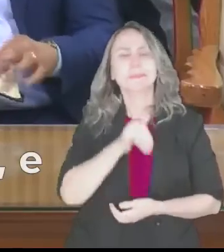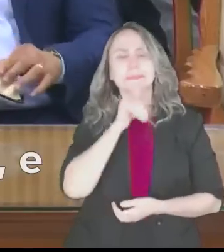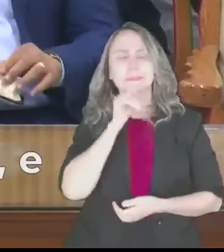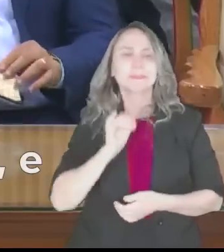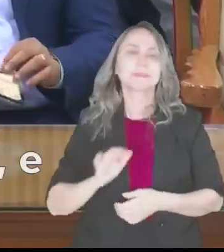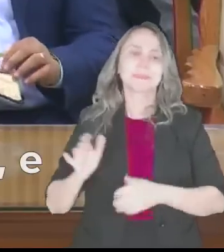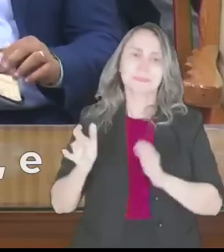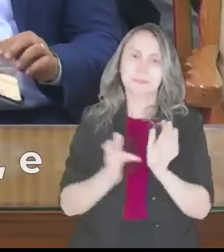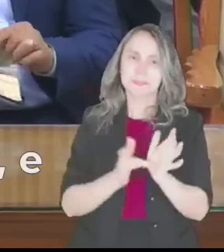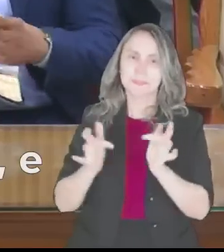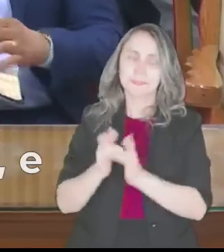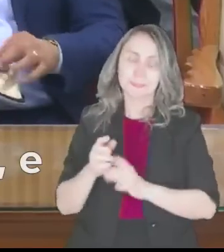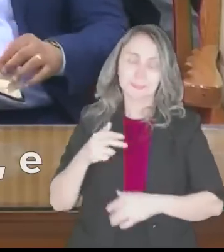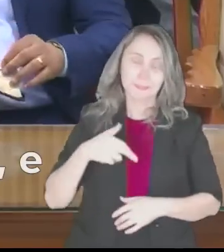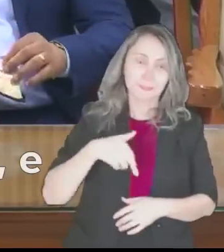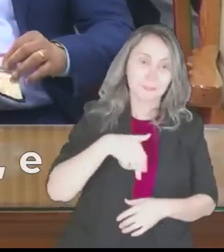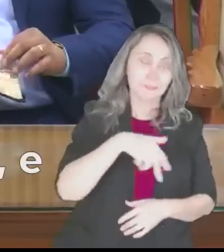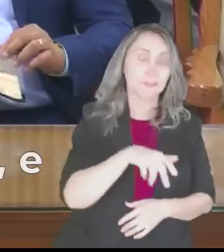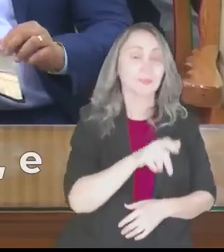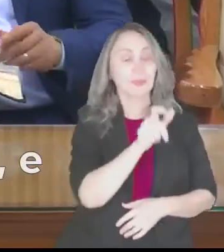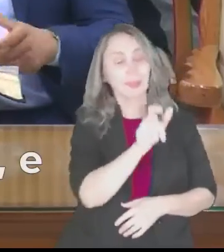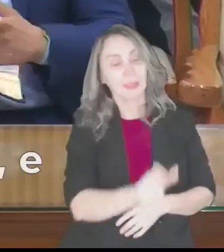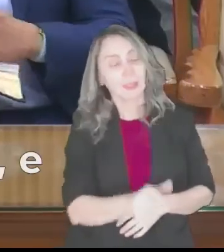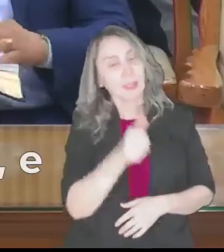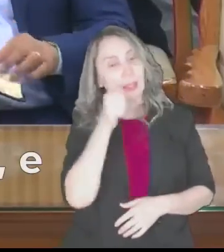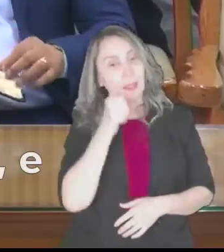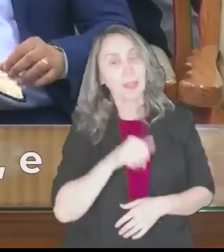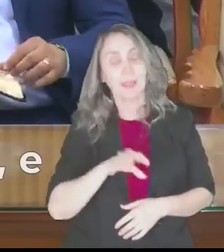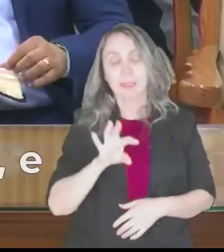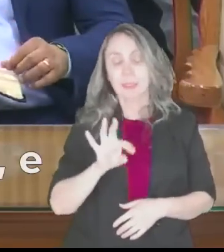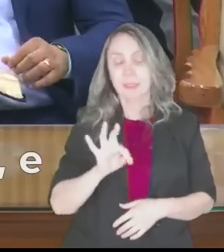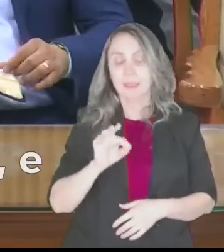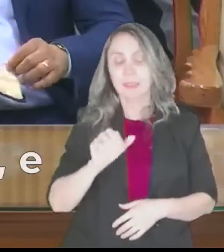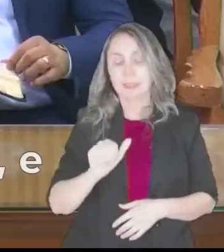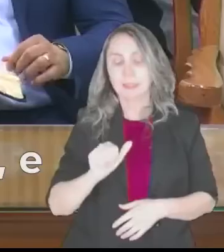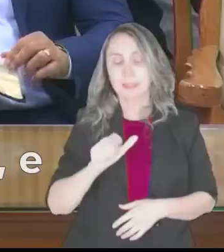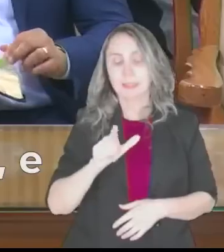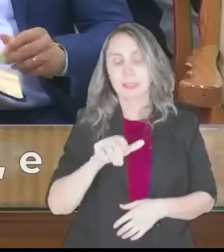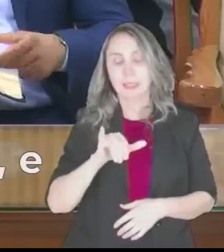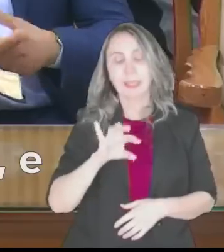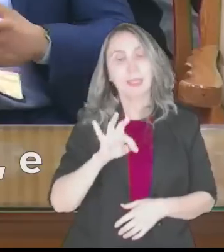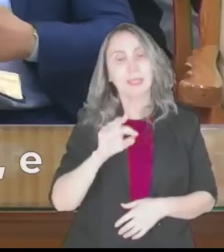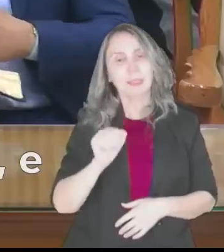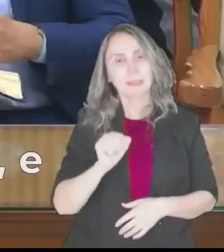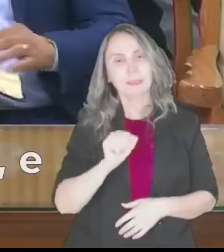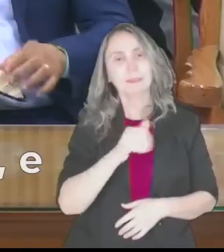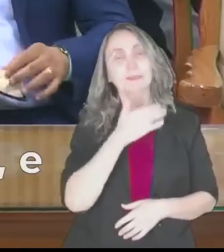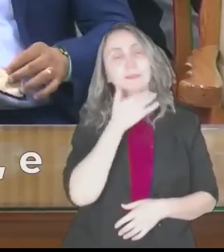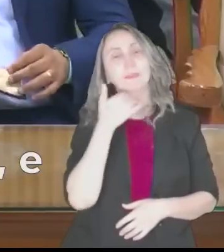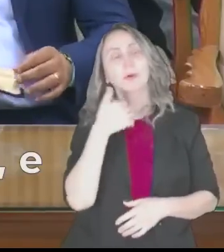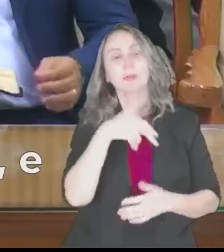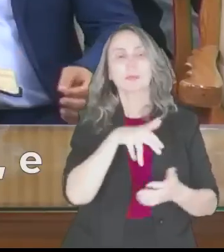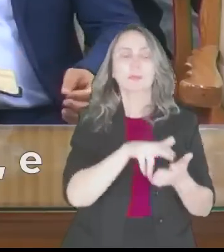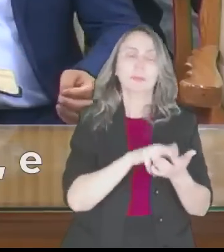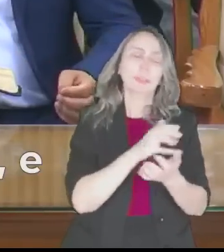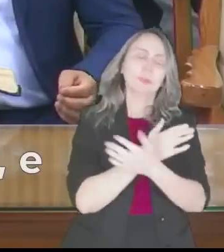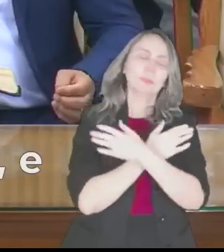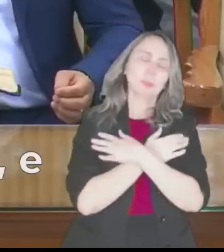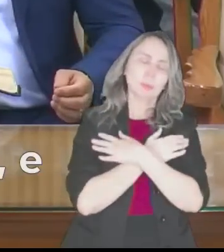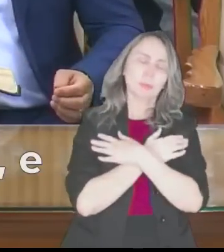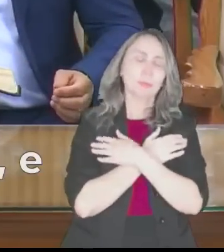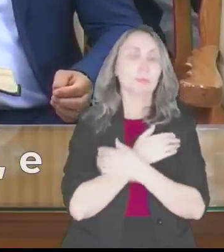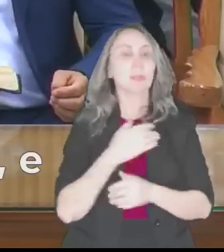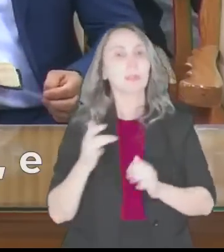disse Talita, o nome dela passou a ser Talita, mas não era Talita, mas todo mundo só disse que o nome dela era Talita. Glória a Deus. Quando Jesus entrou para